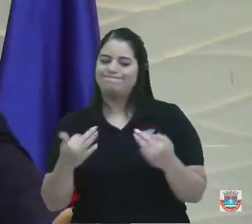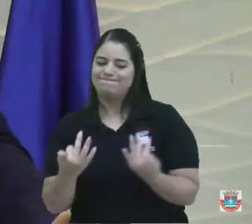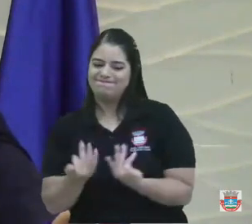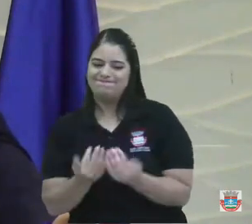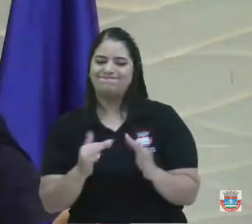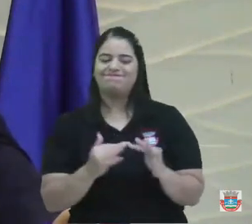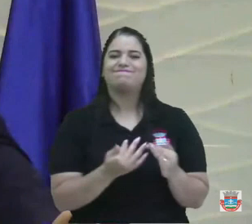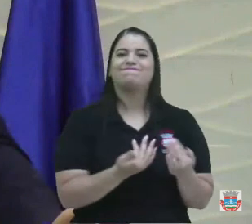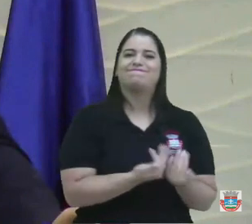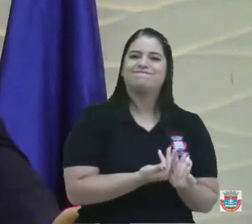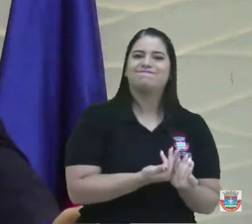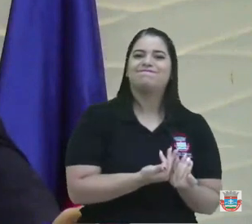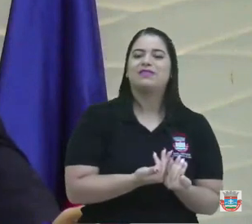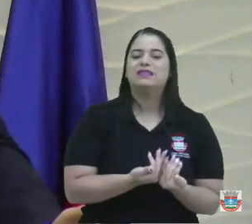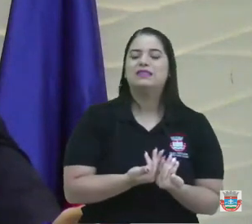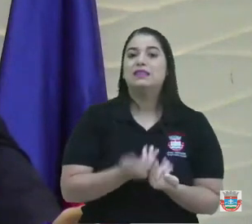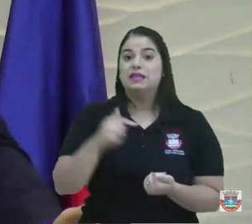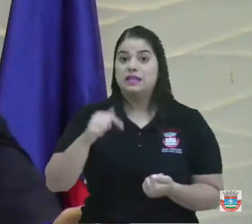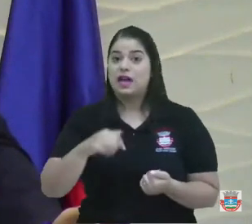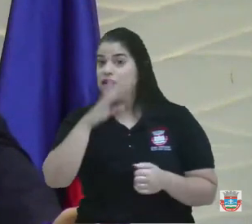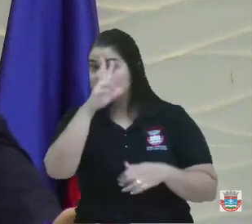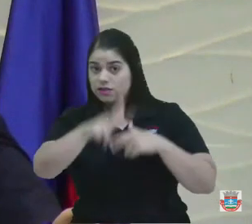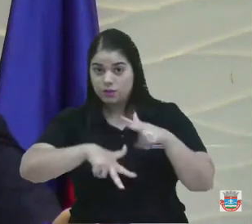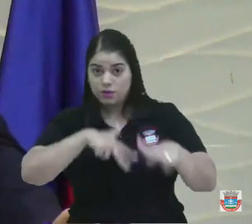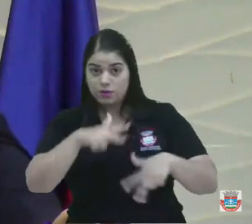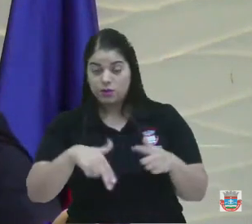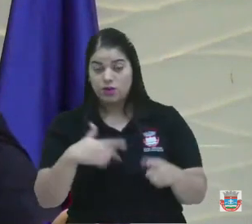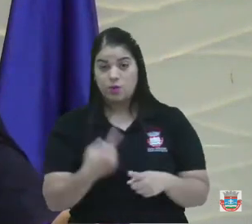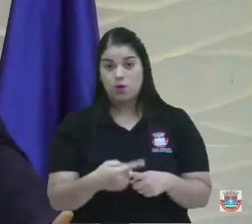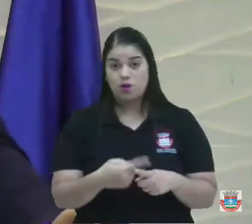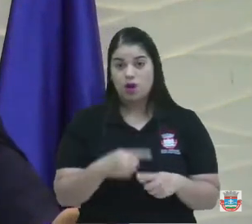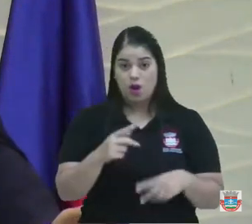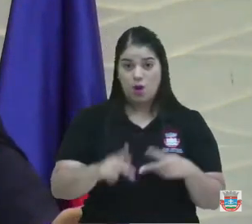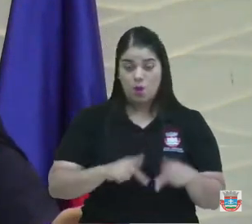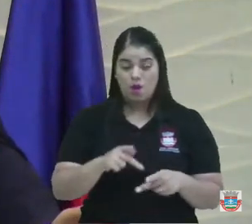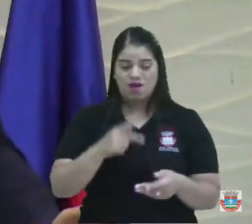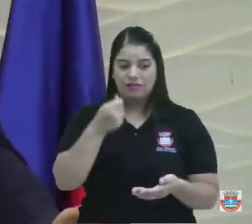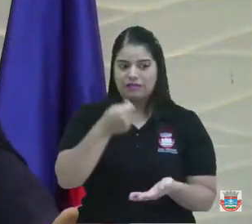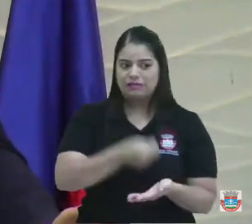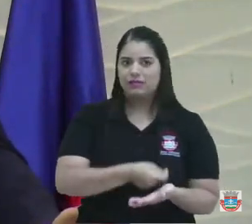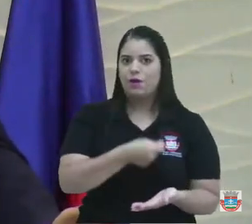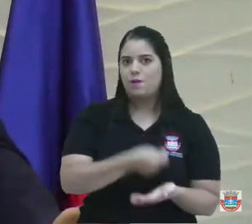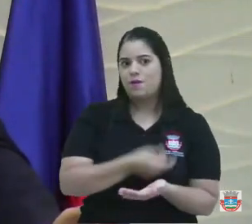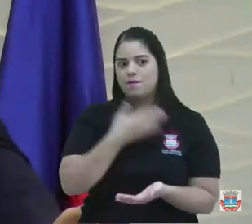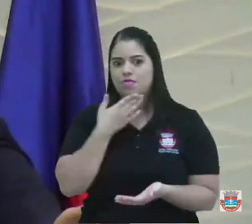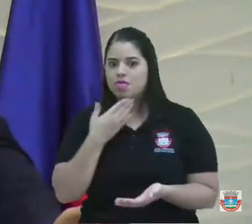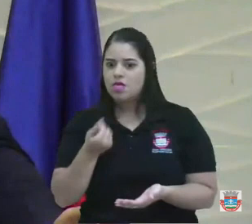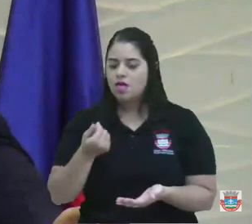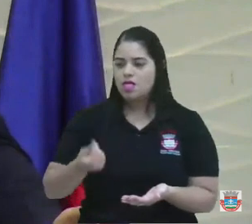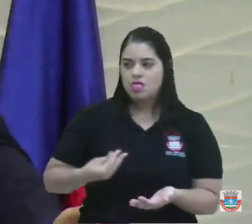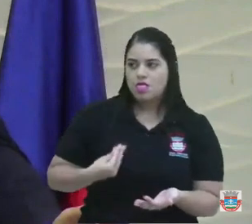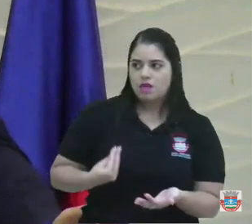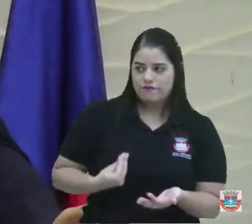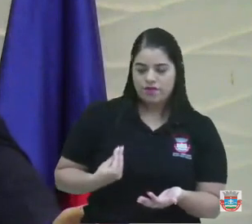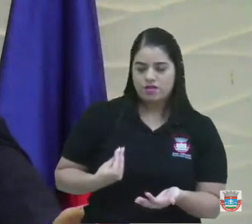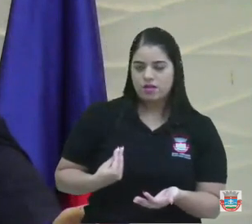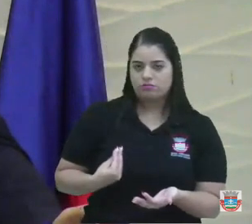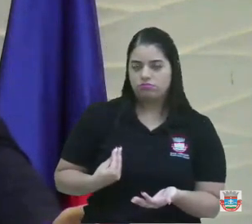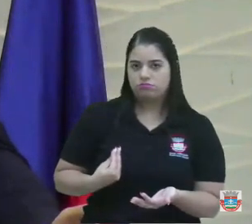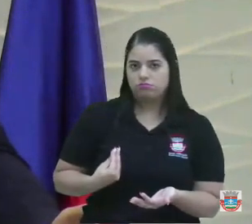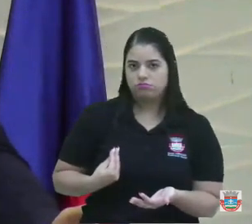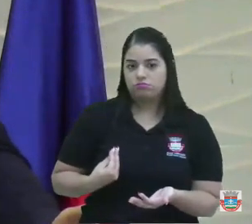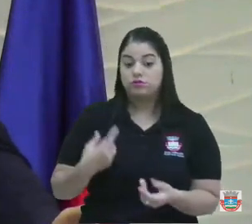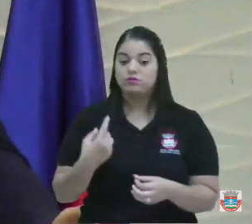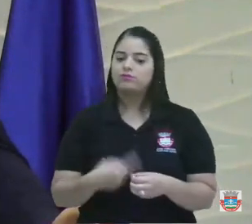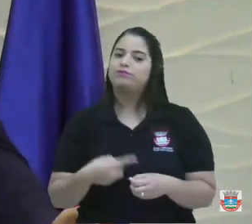mais afinco aqui, no nosso município, porque o povo, quando vai cobrar melhorias de vida, cobra dentro do município, porque